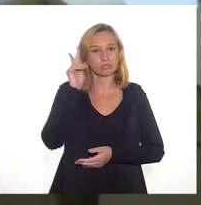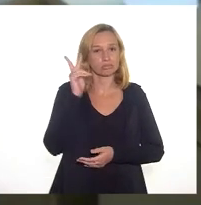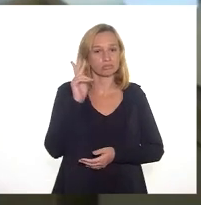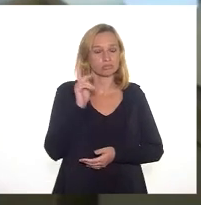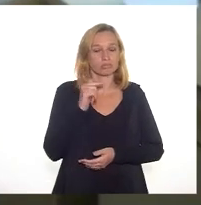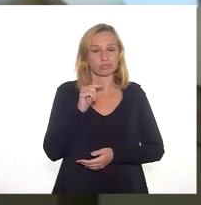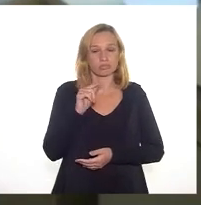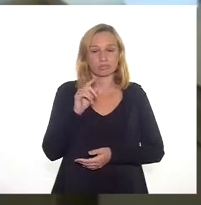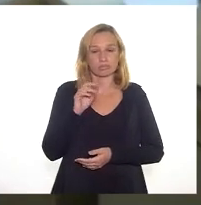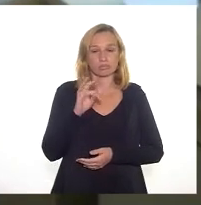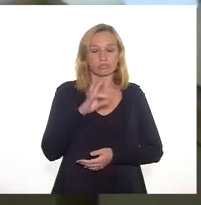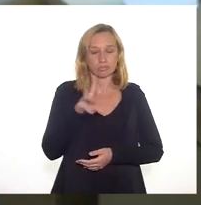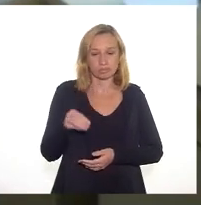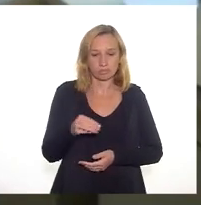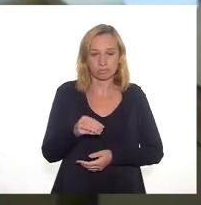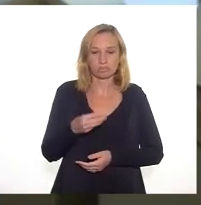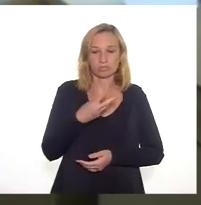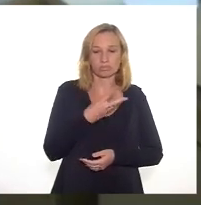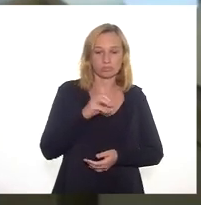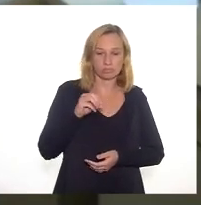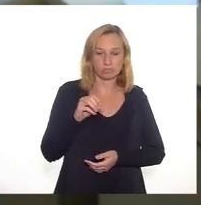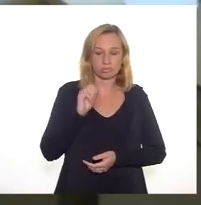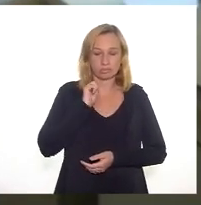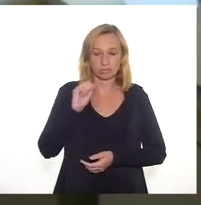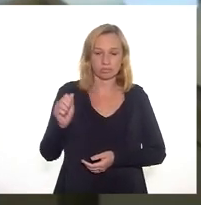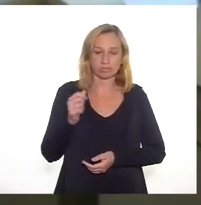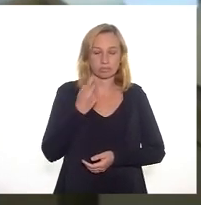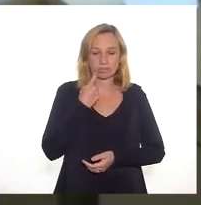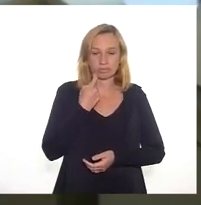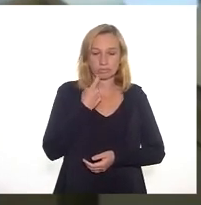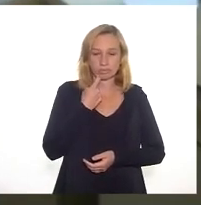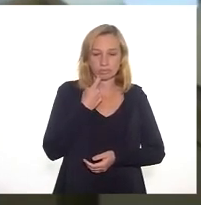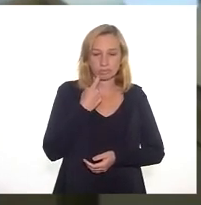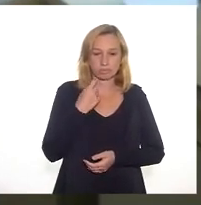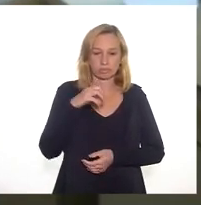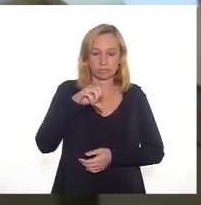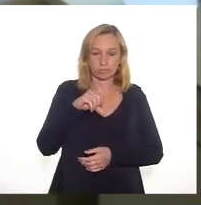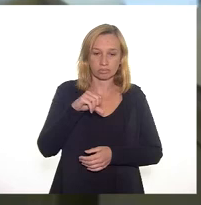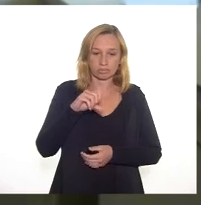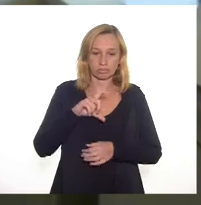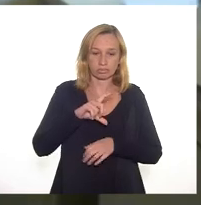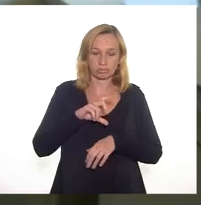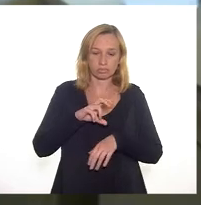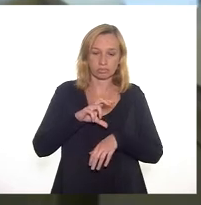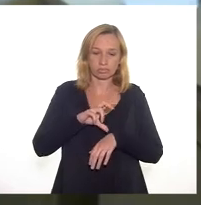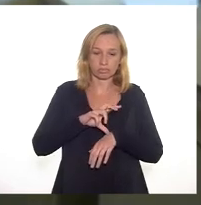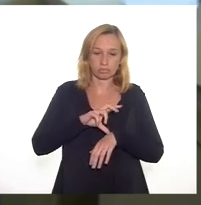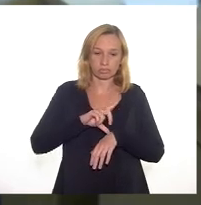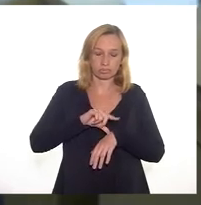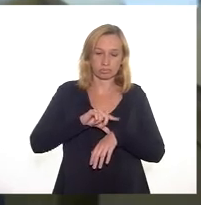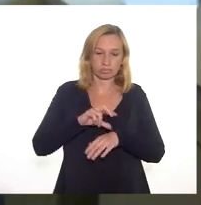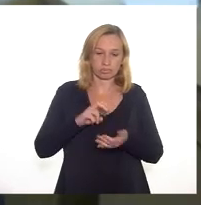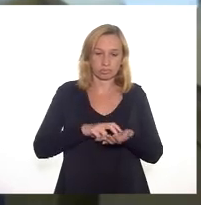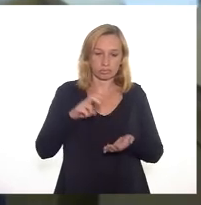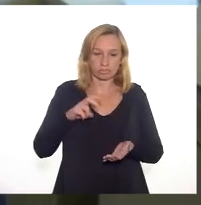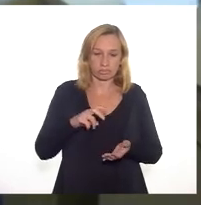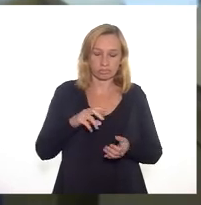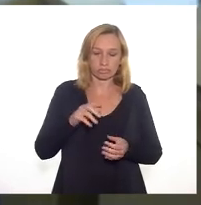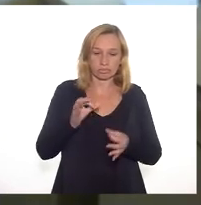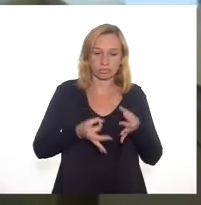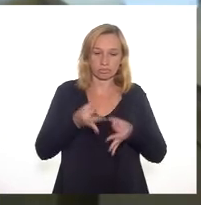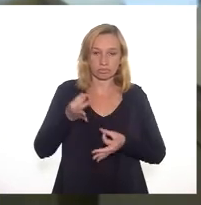e foi 30 de abril, sexta-feira, a partir de 9 horas da manhã, o Tribunal Especial